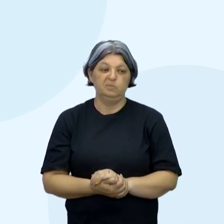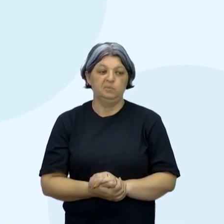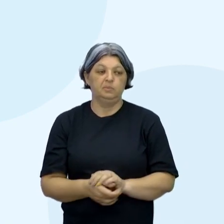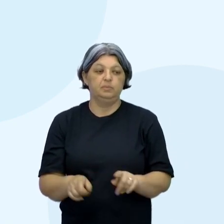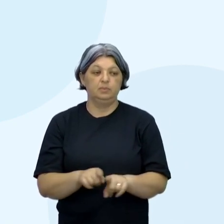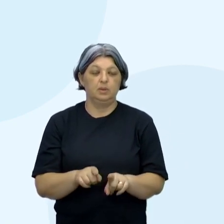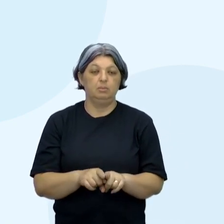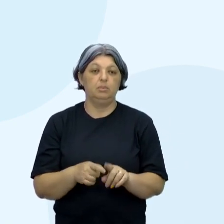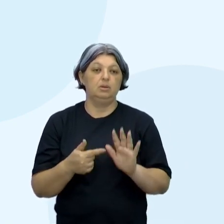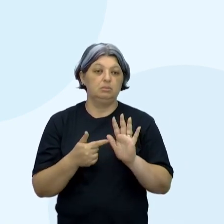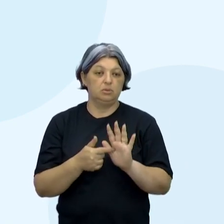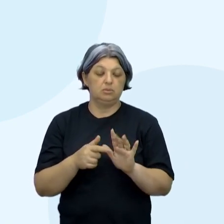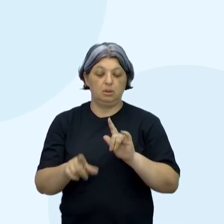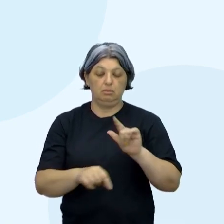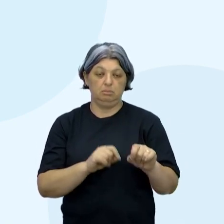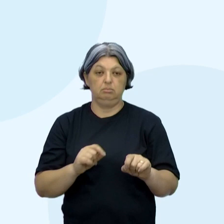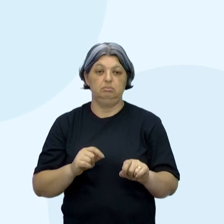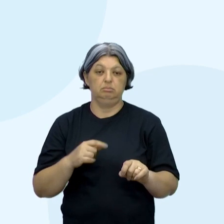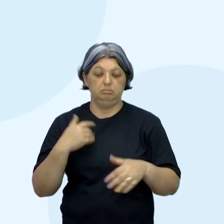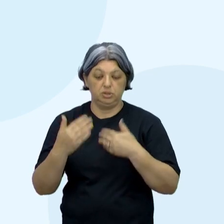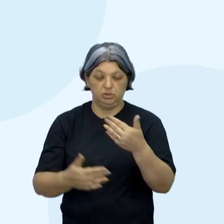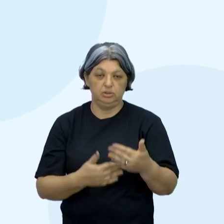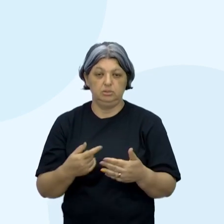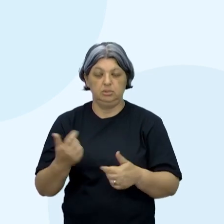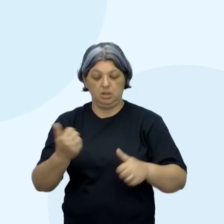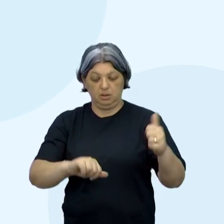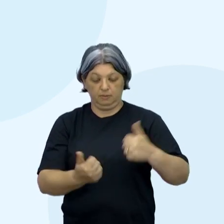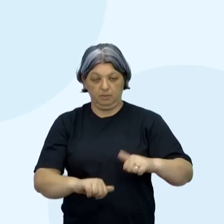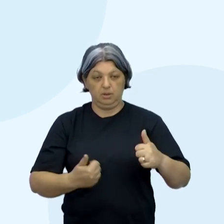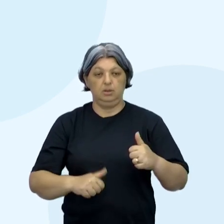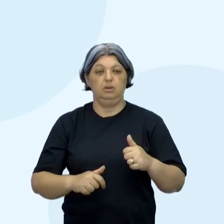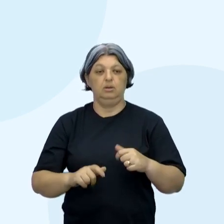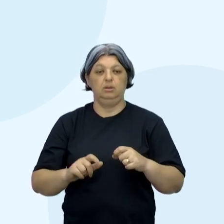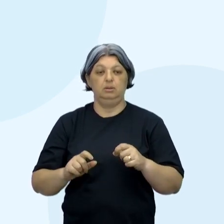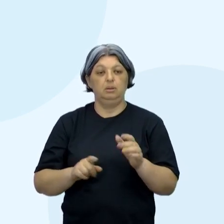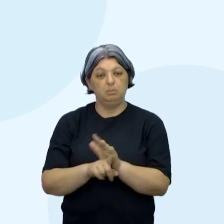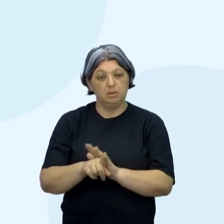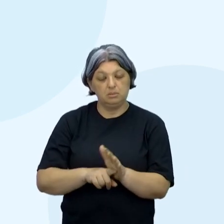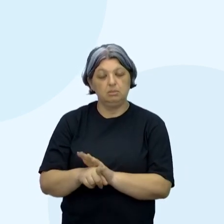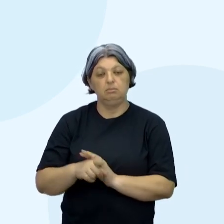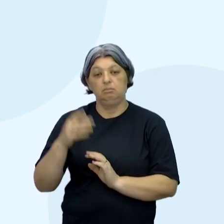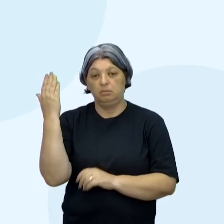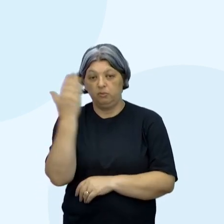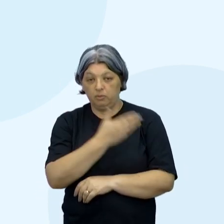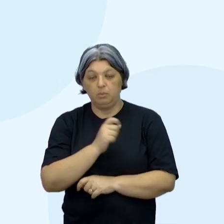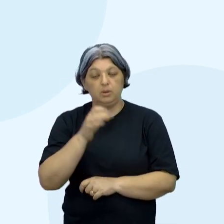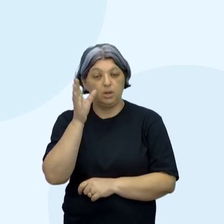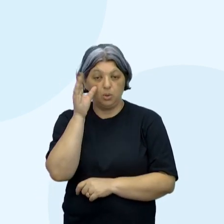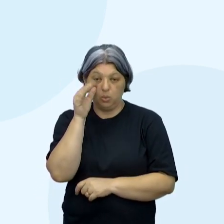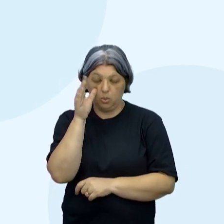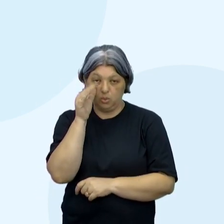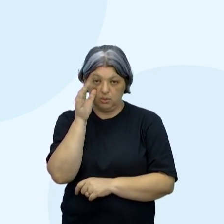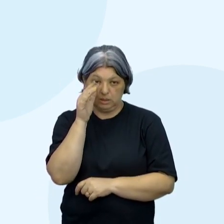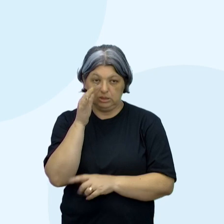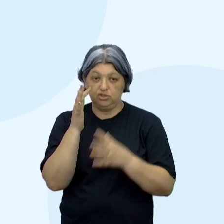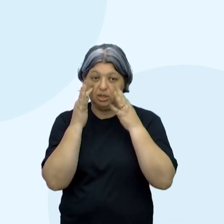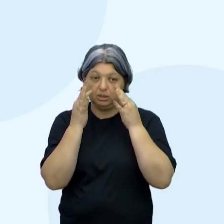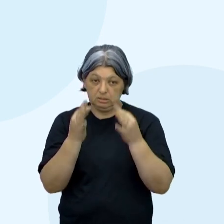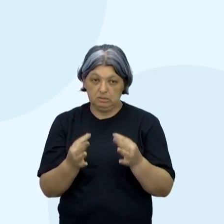identificar, selecionar, processar e analisar dados, fatos e evidências com curiosidade,